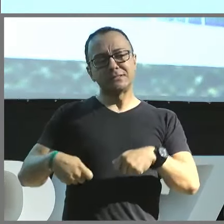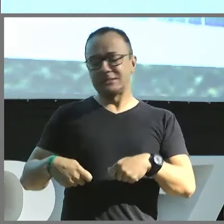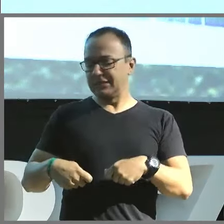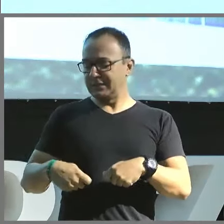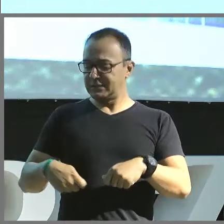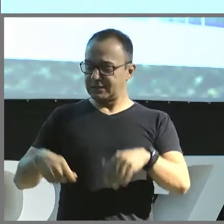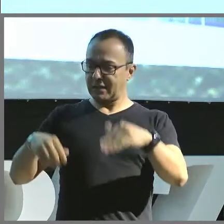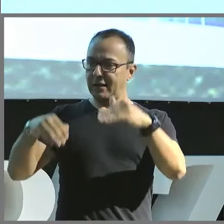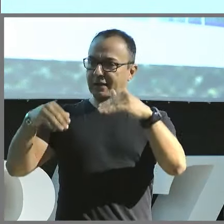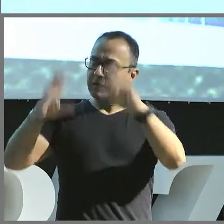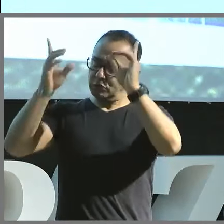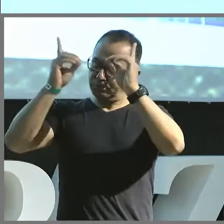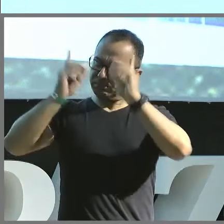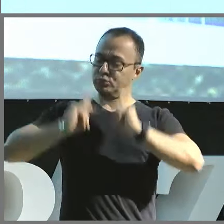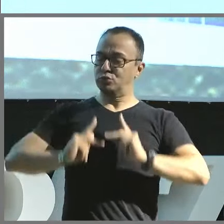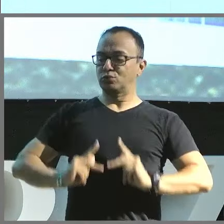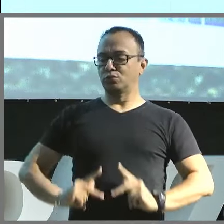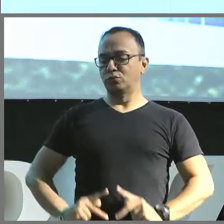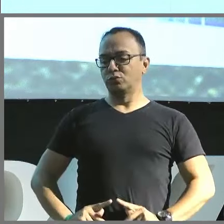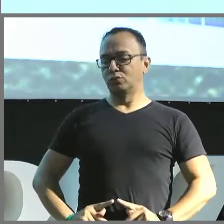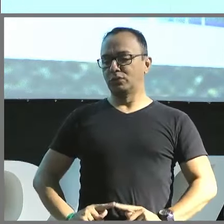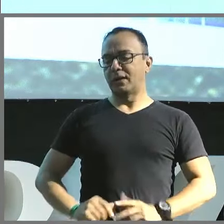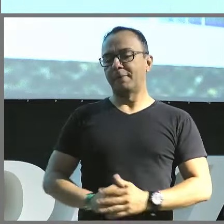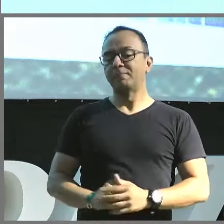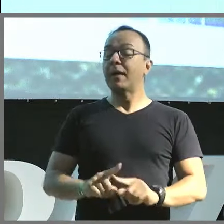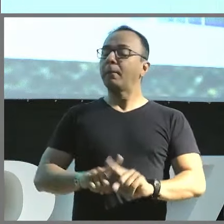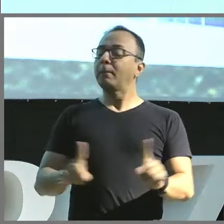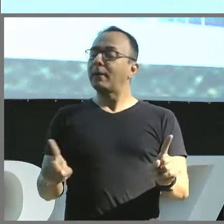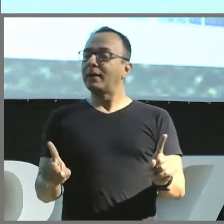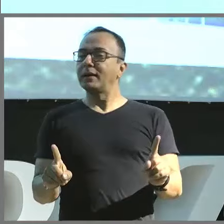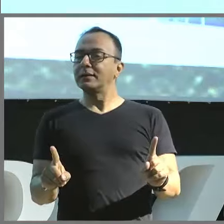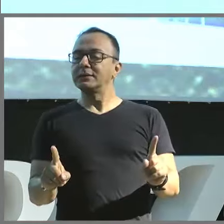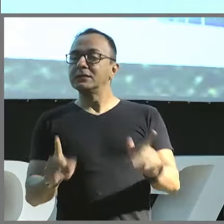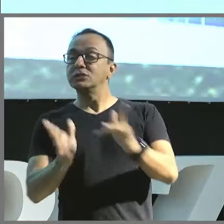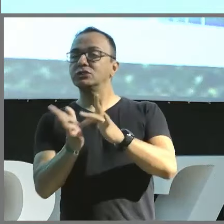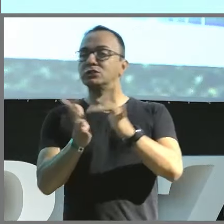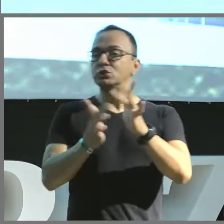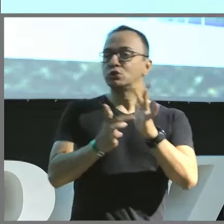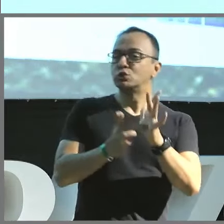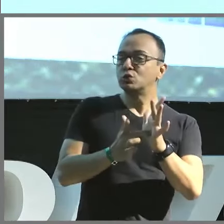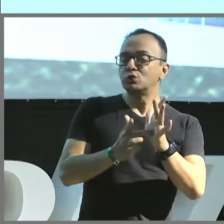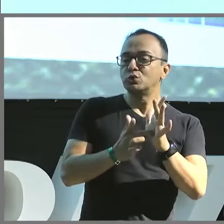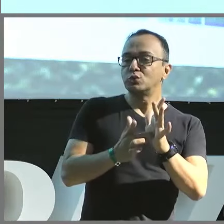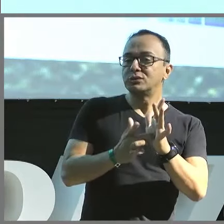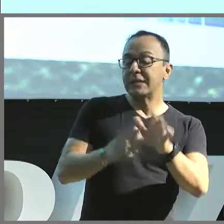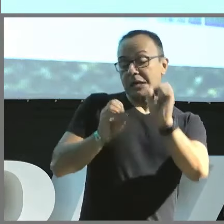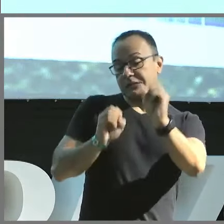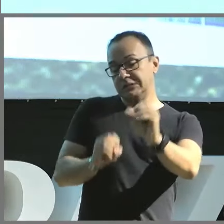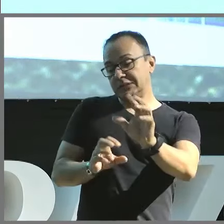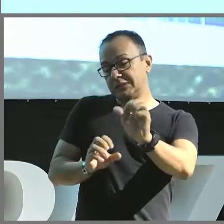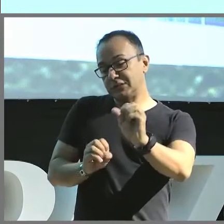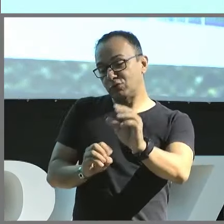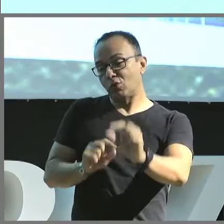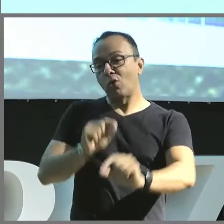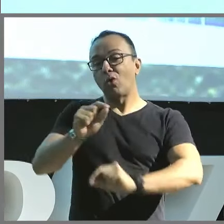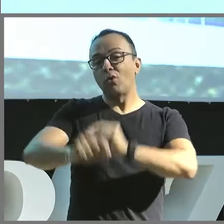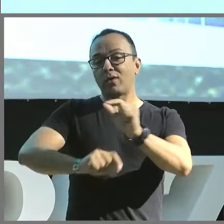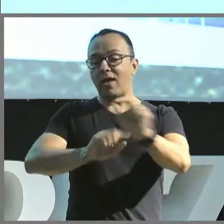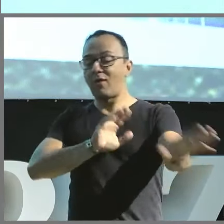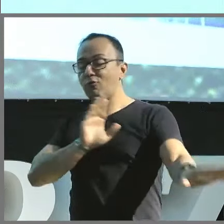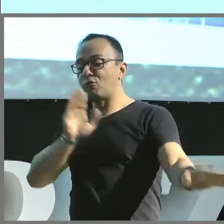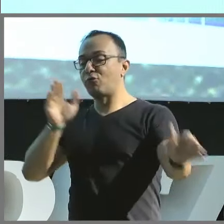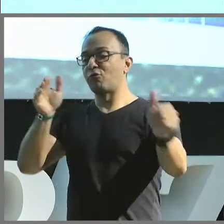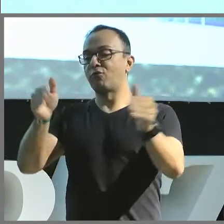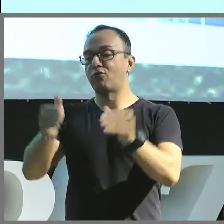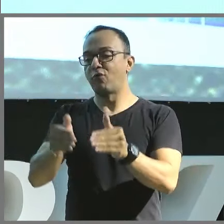a capacidade de lidar com a violência através da compaixão, do exercício de um amor que